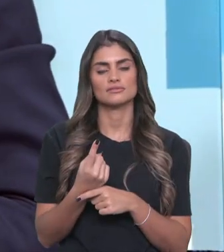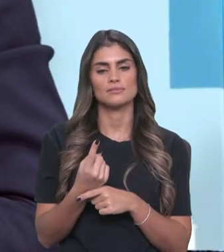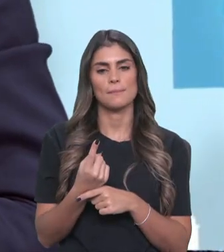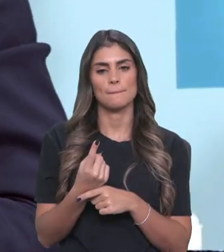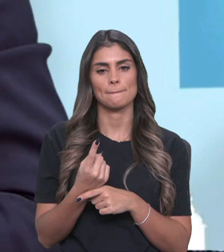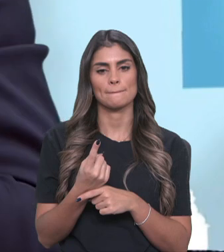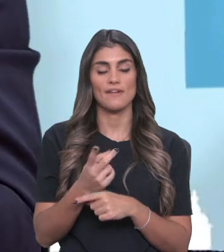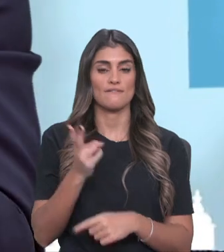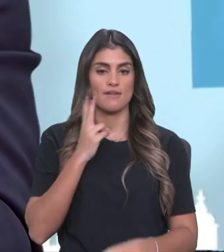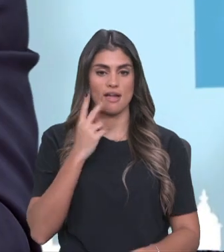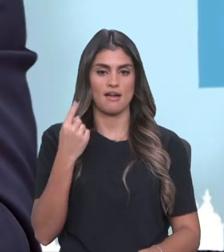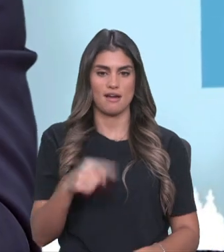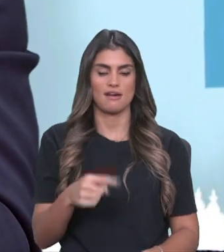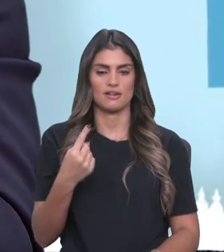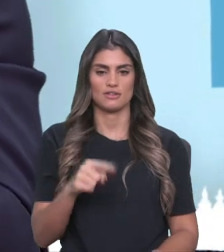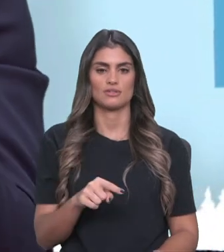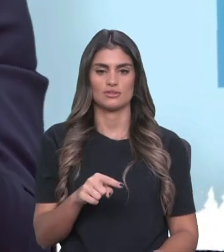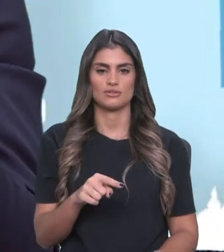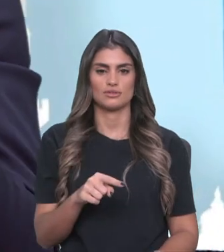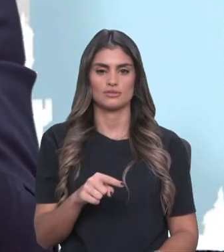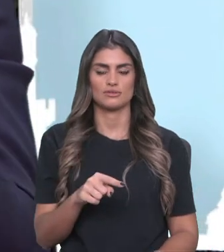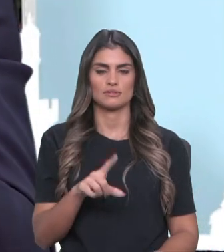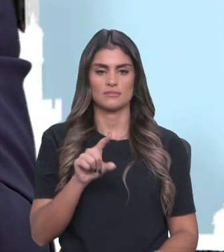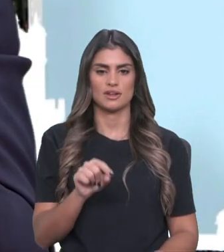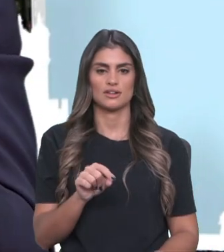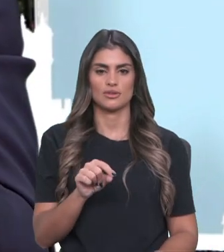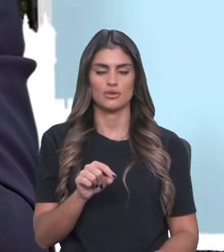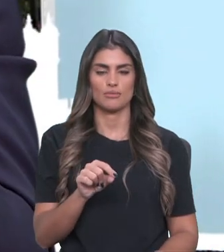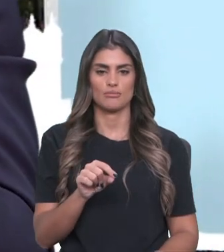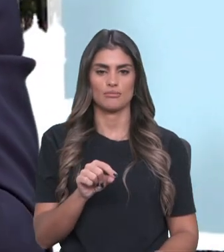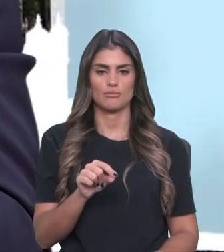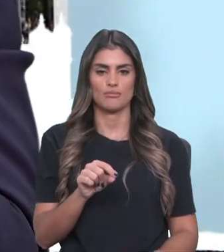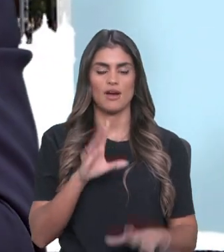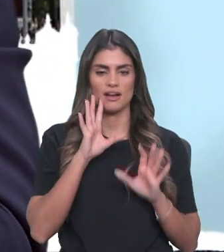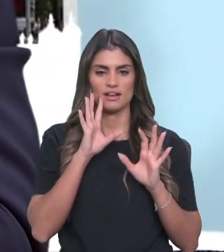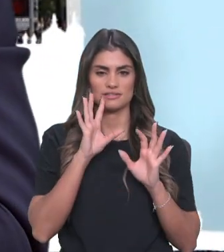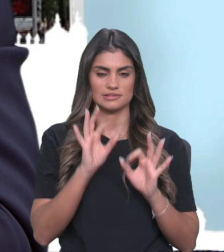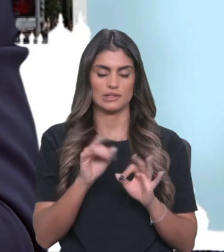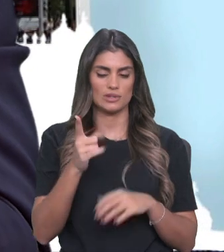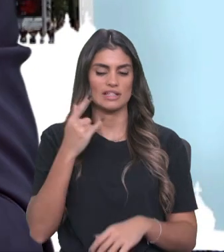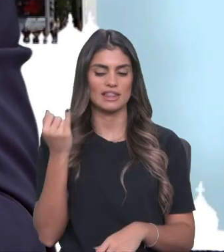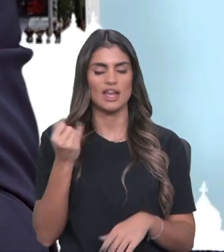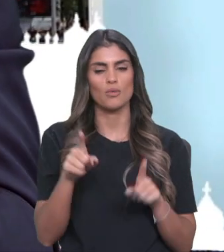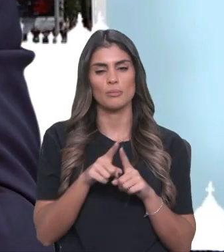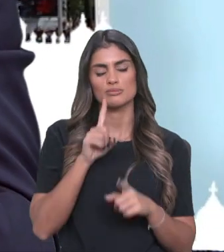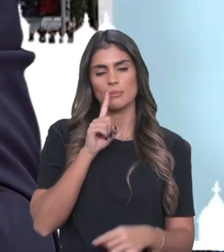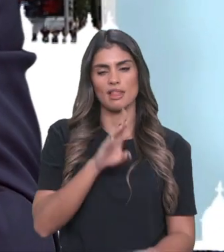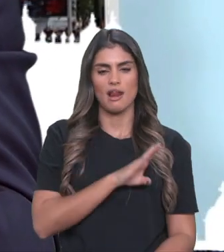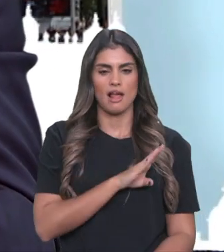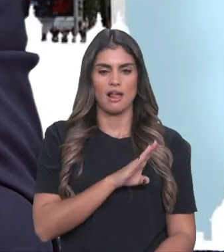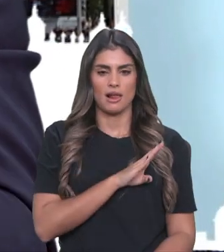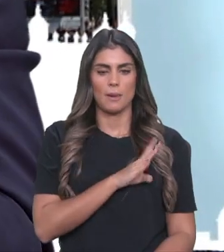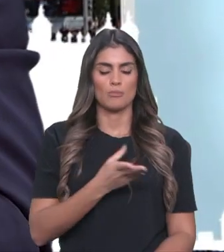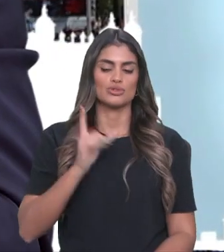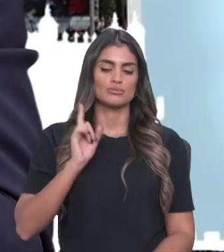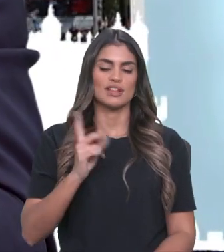isso a fé, o encontro com Jesus Cristo, mais do que uma elaboração teológica, é sobretudo uma experiência